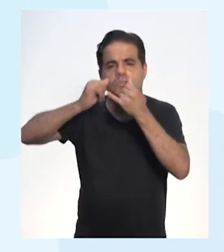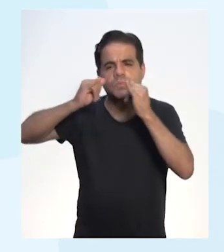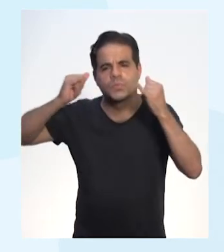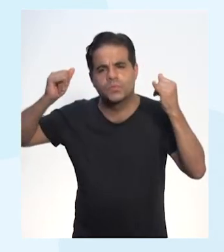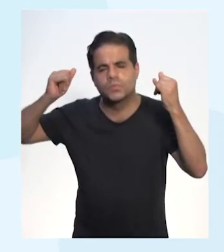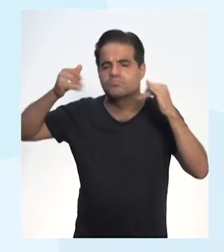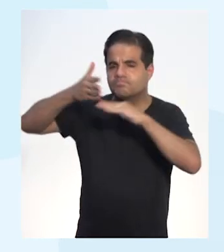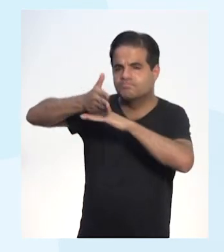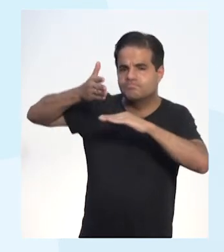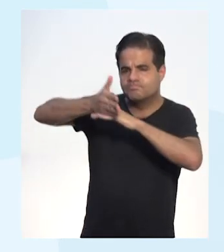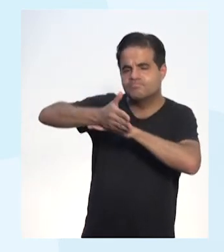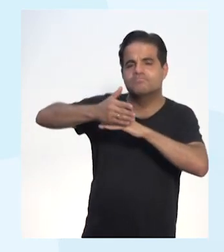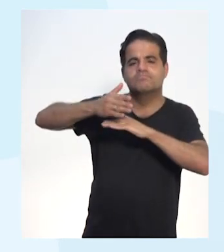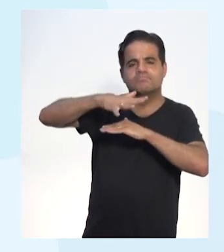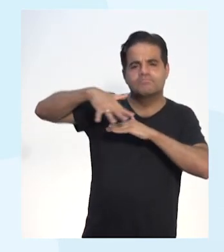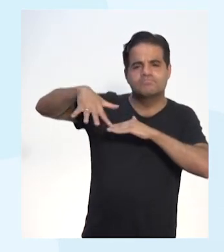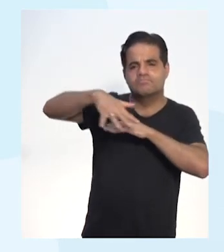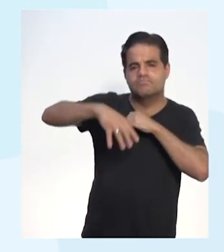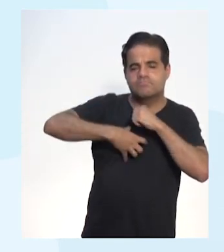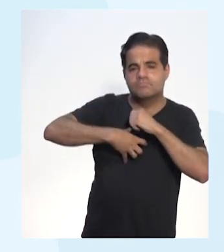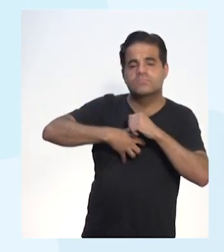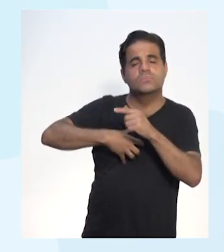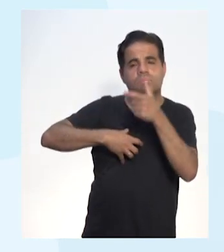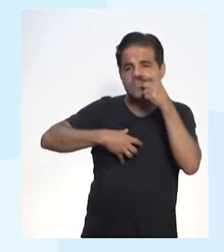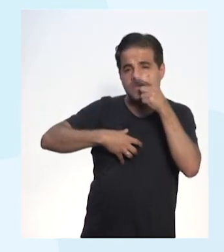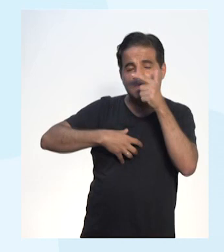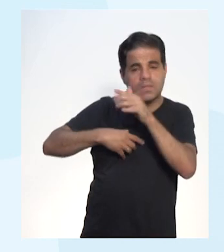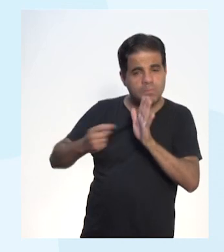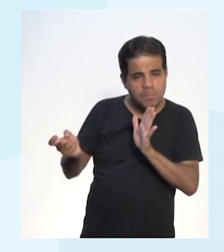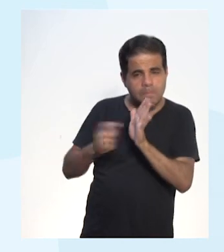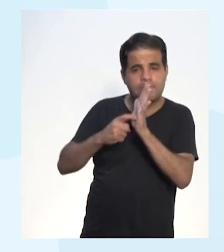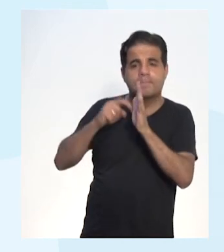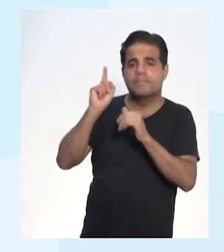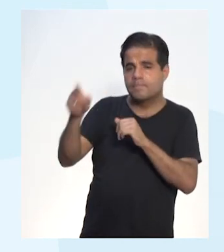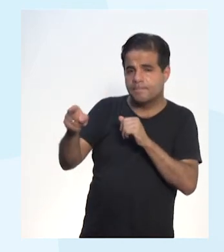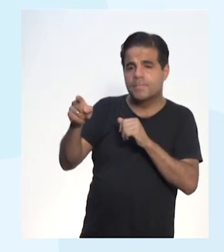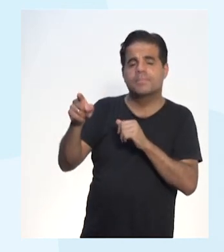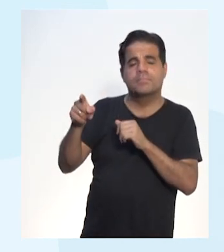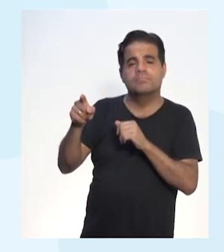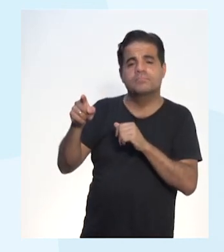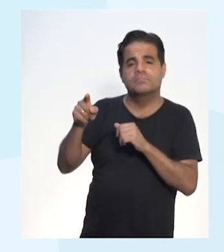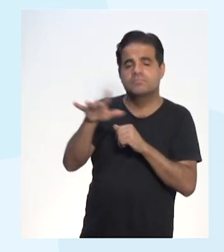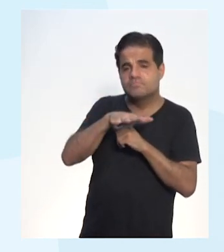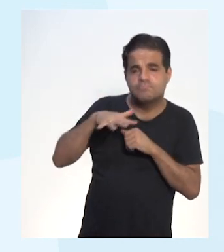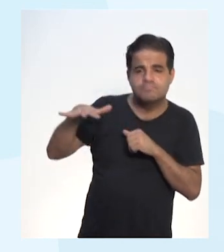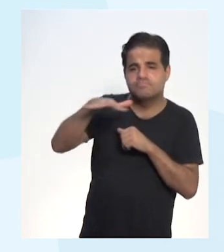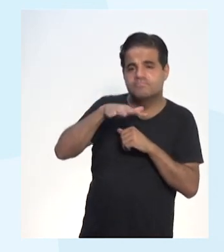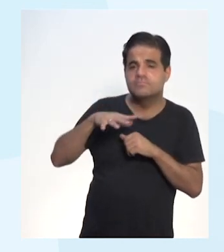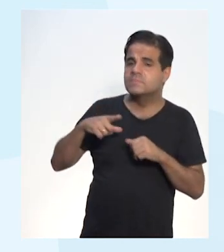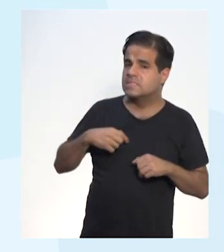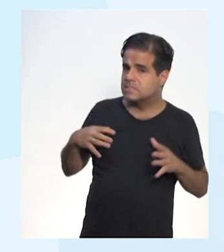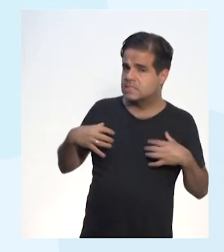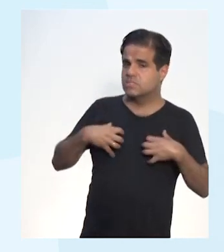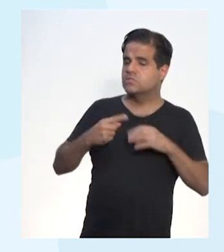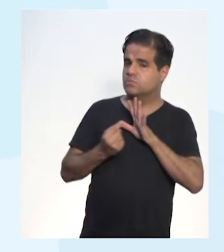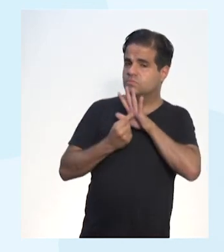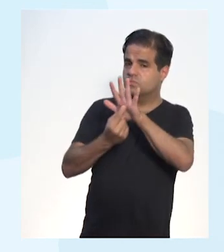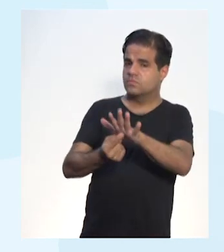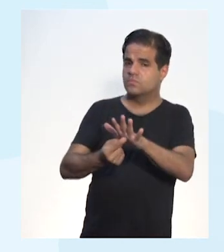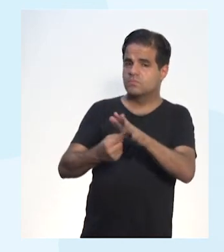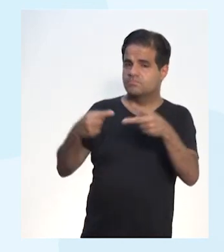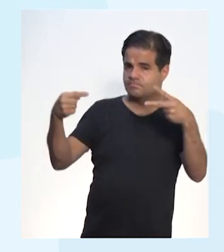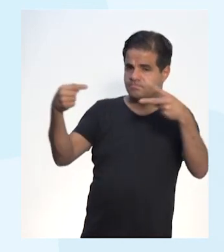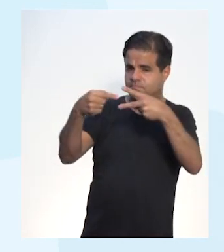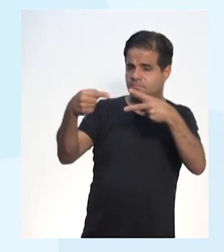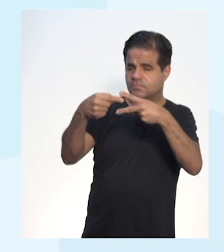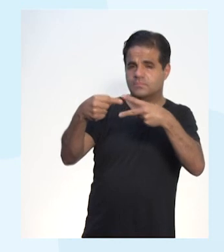né, passando aí no sentido convencional. E note que no ponto P, olha, o campo magnético tem o sentido mostrado por essa seta